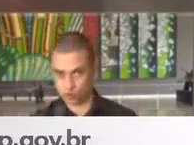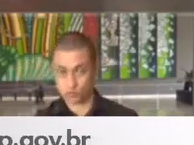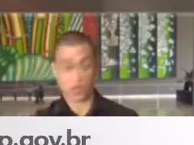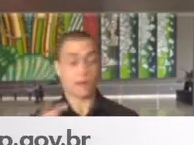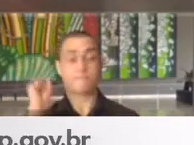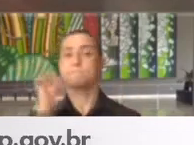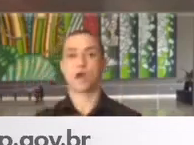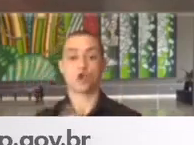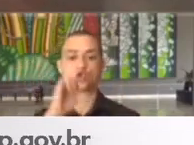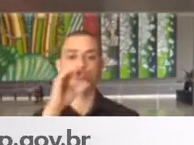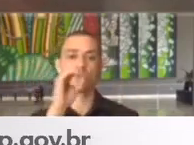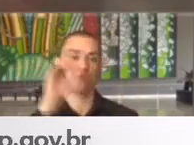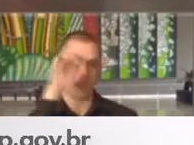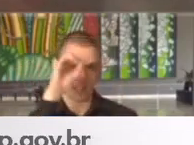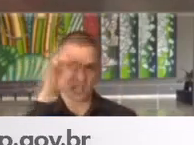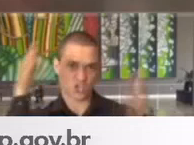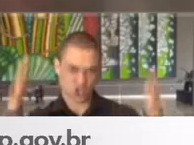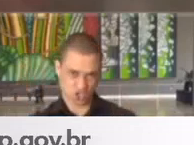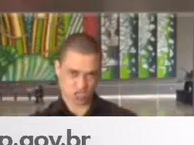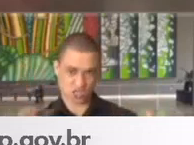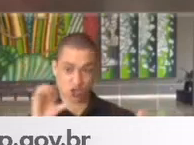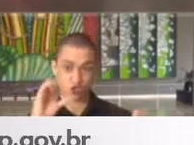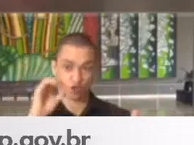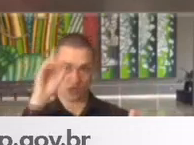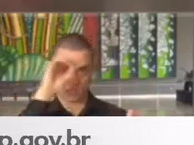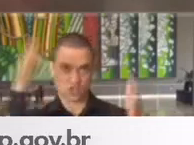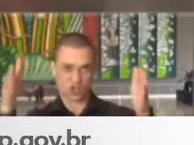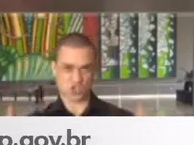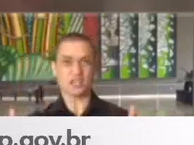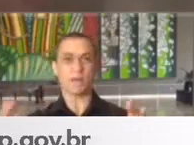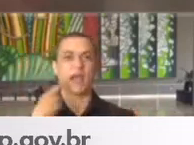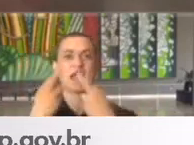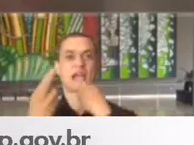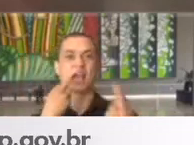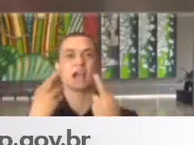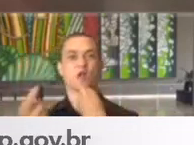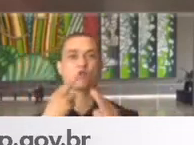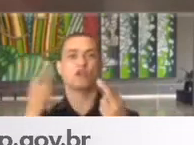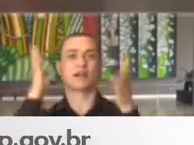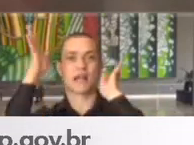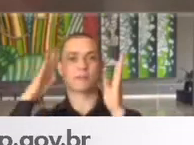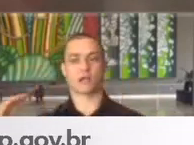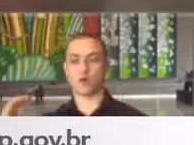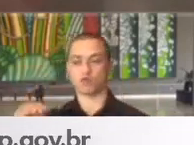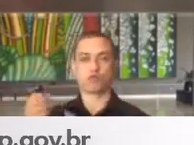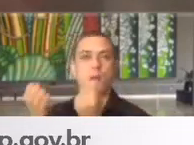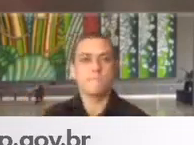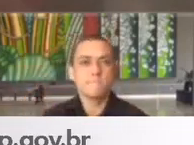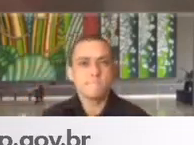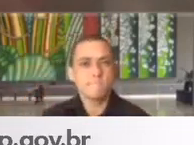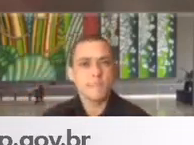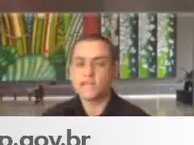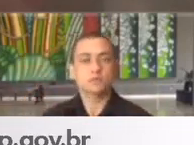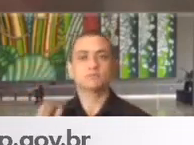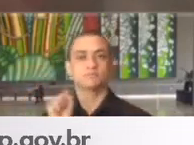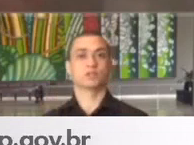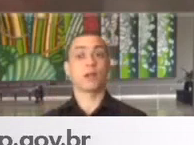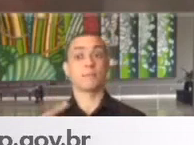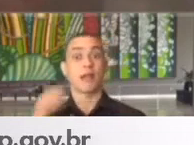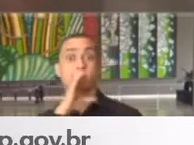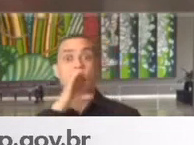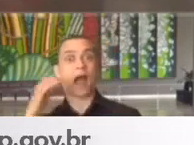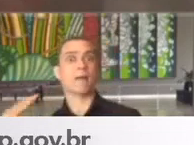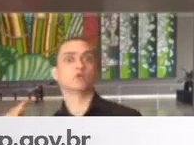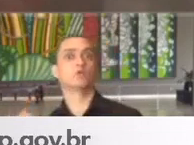por 90 dias a pesagem nas rodovias estaduais, com o objetivo de tornar as viagens mais rápidas e apoiar